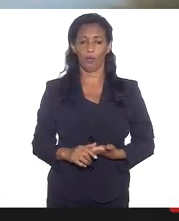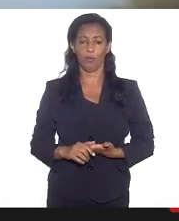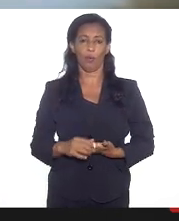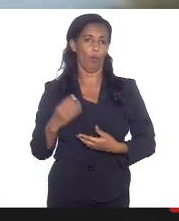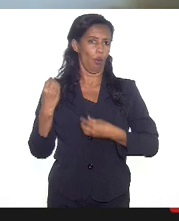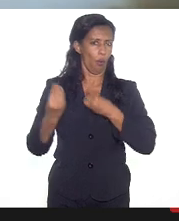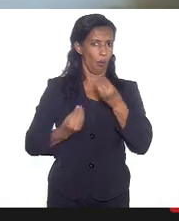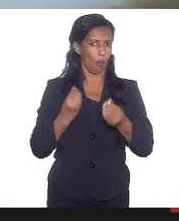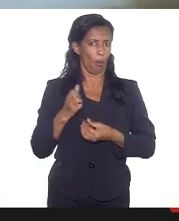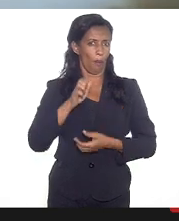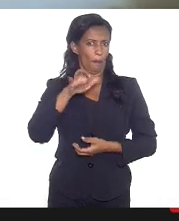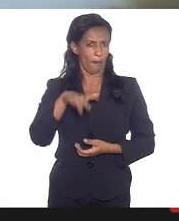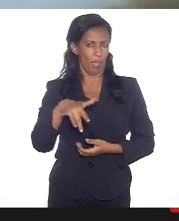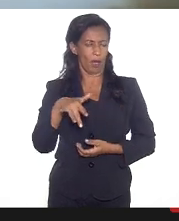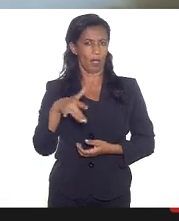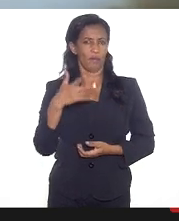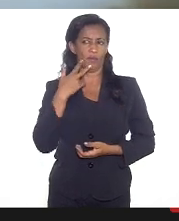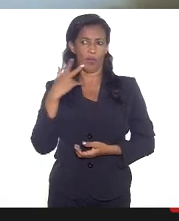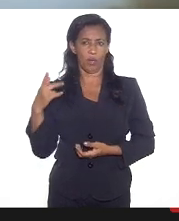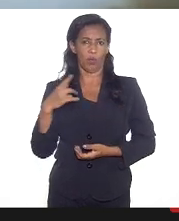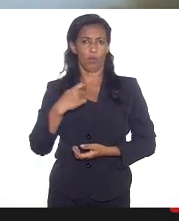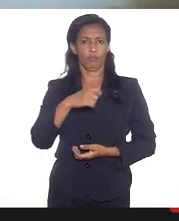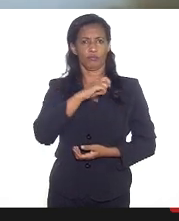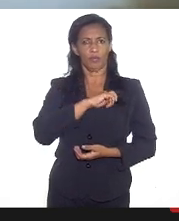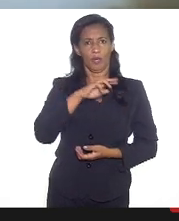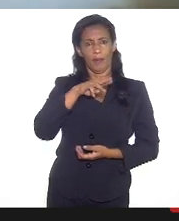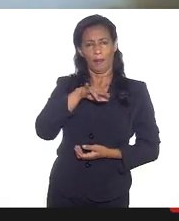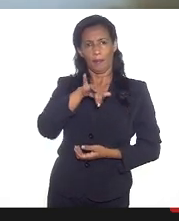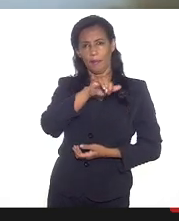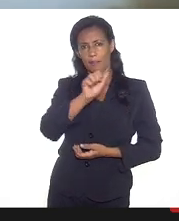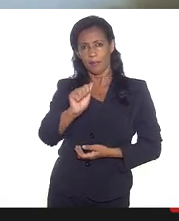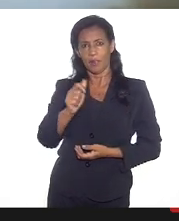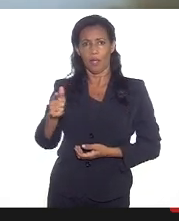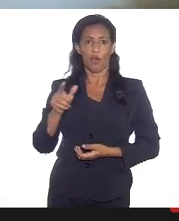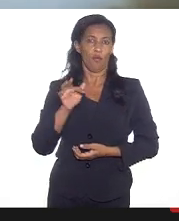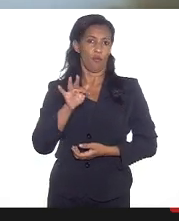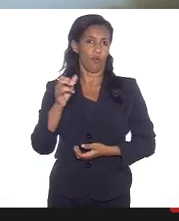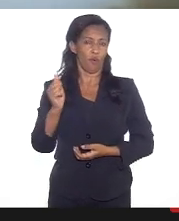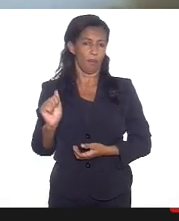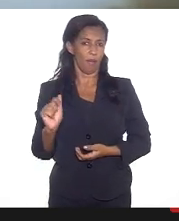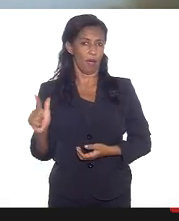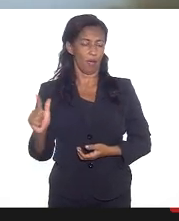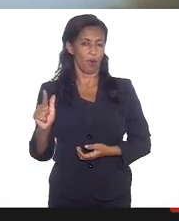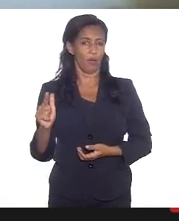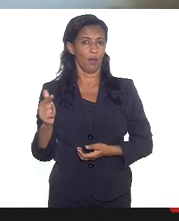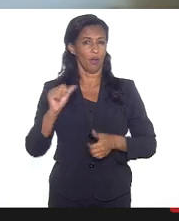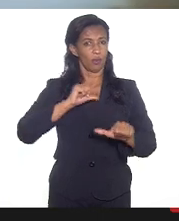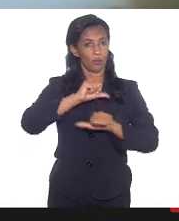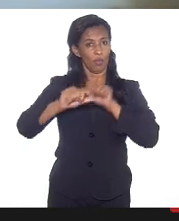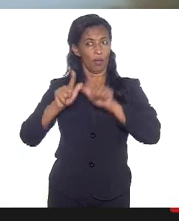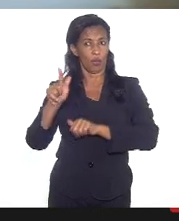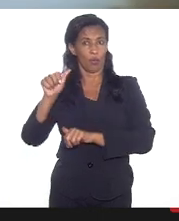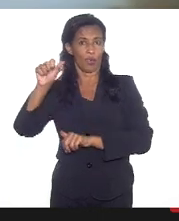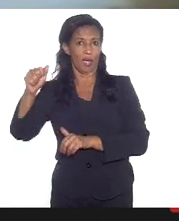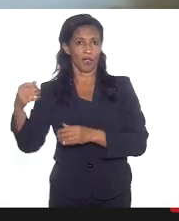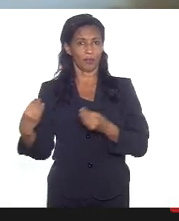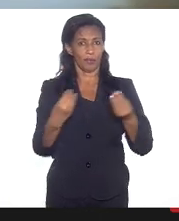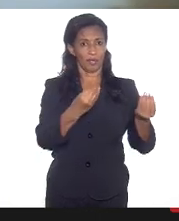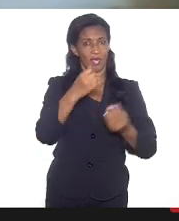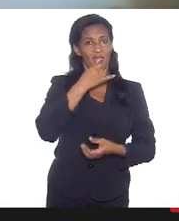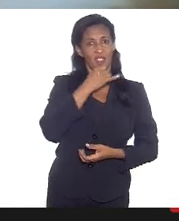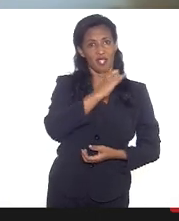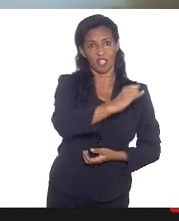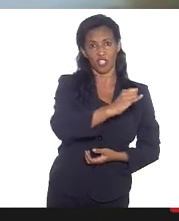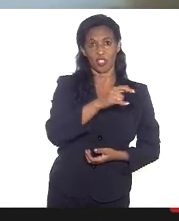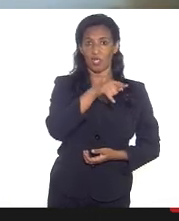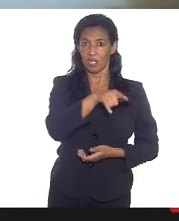colocou a inspetora Bia, o escaninho formal é utilizar o gás para gerar energia. Tem que sair só